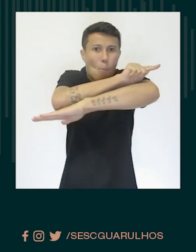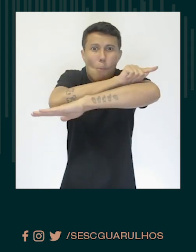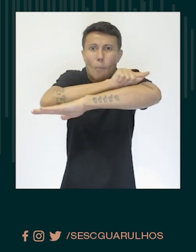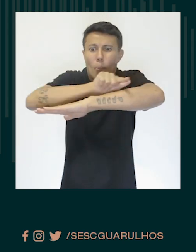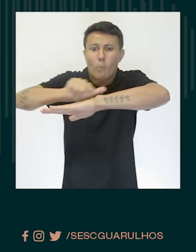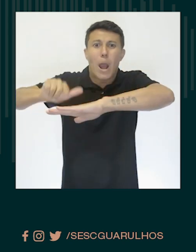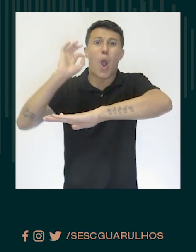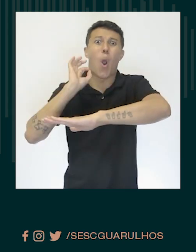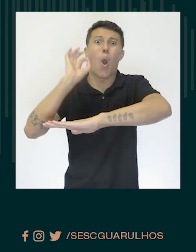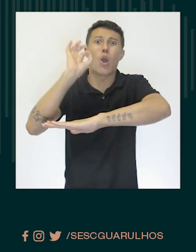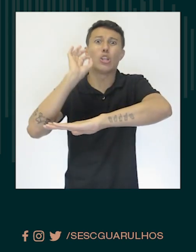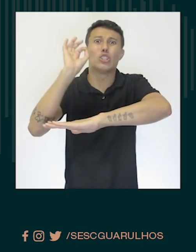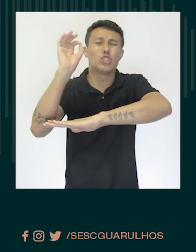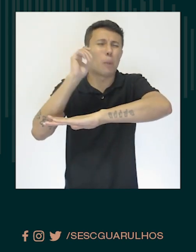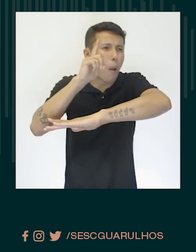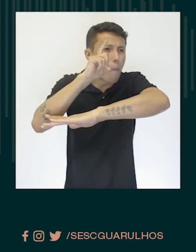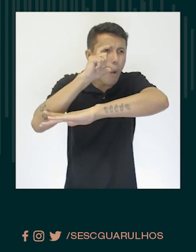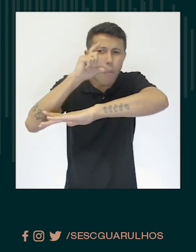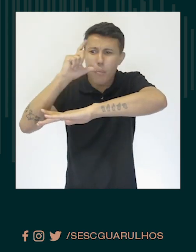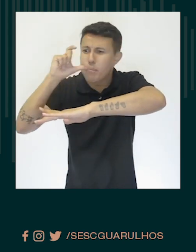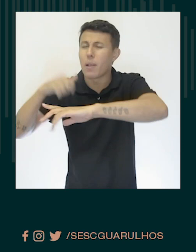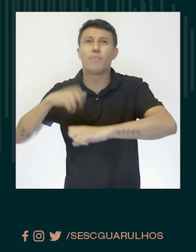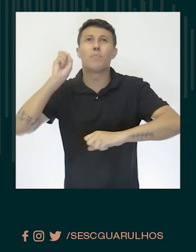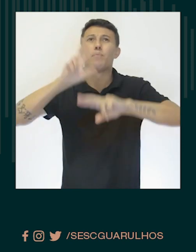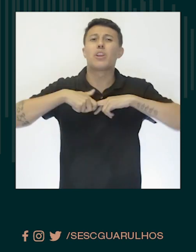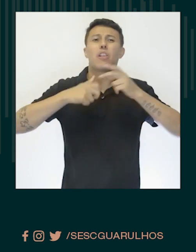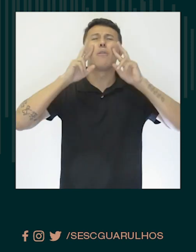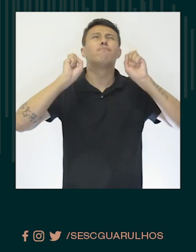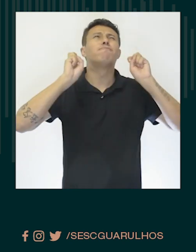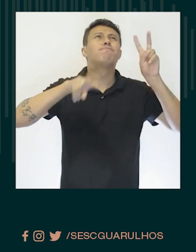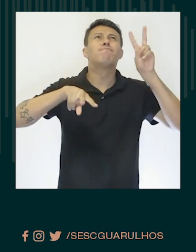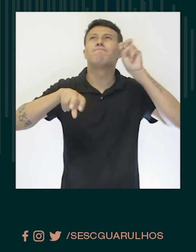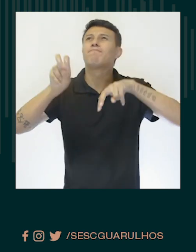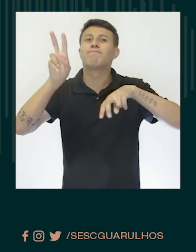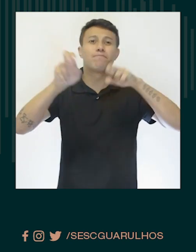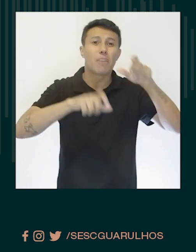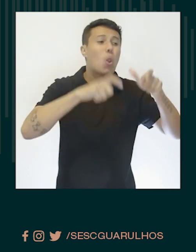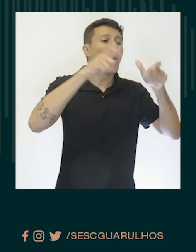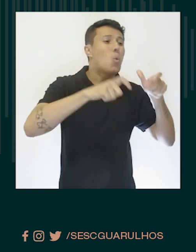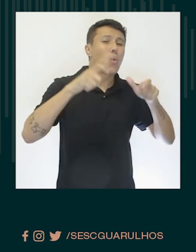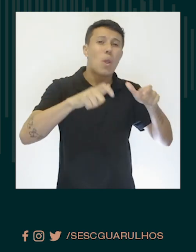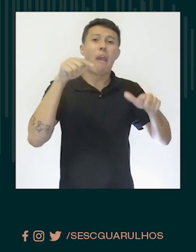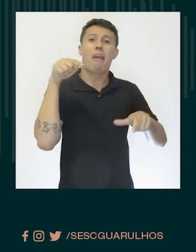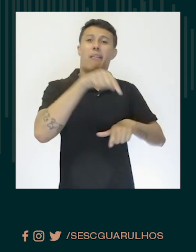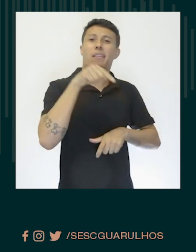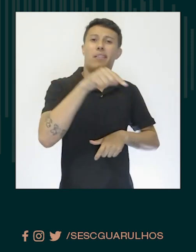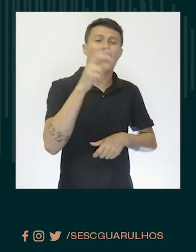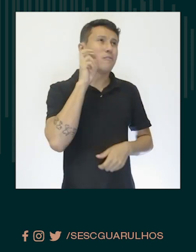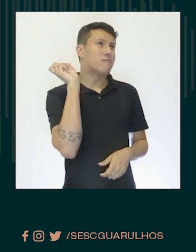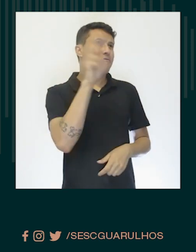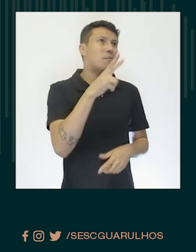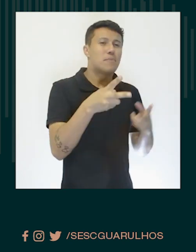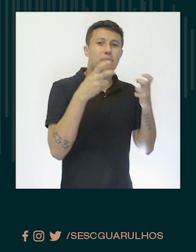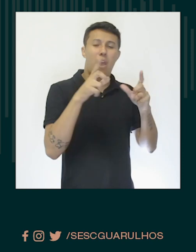é o que eu enxergo. E nada melhor do que você estar no lugar para você conseguir enxergar. As melhores fotos que eu fiz sou muito